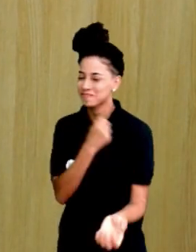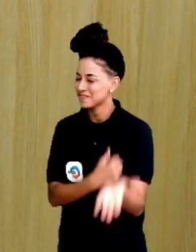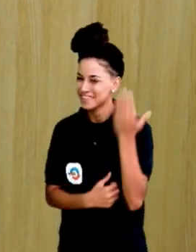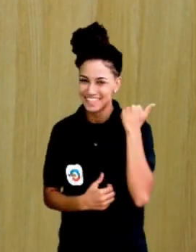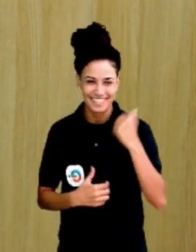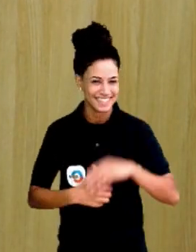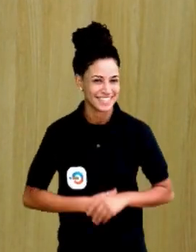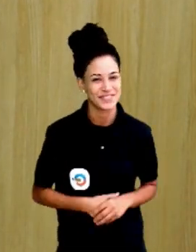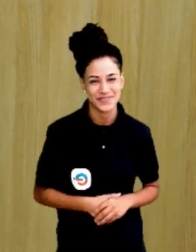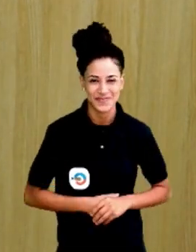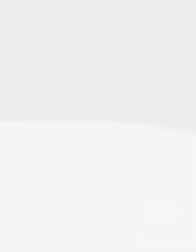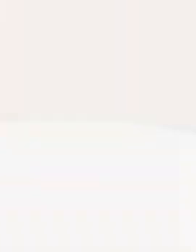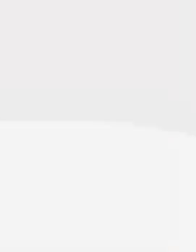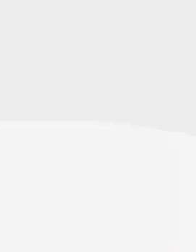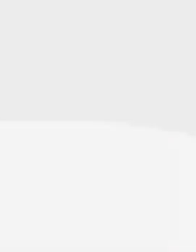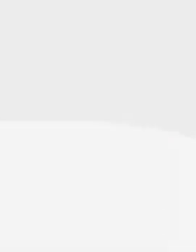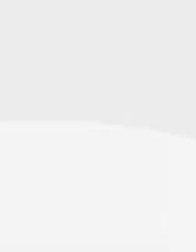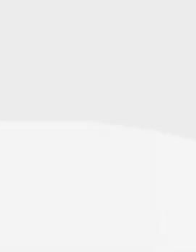comigo Nessa